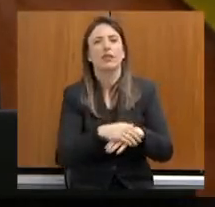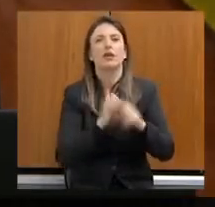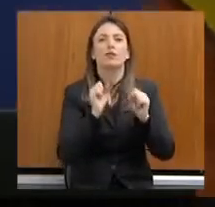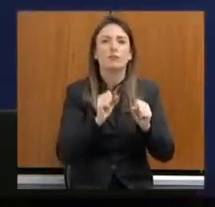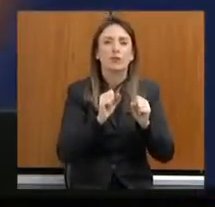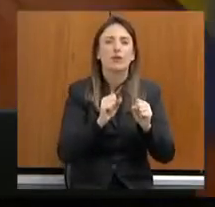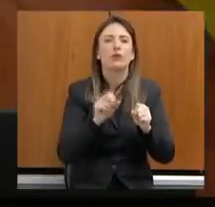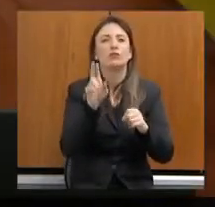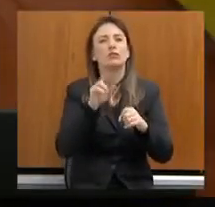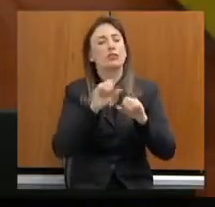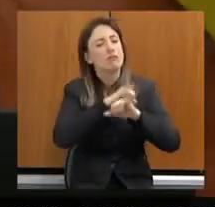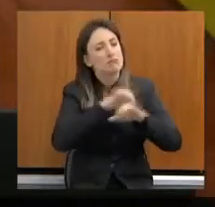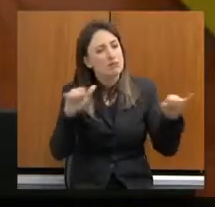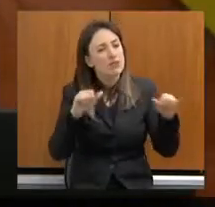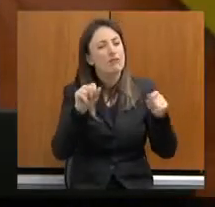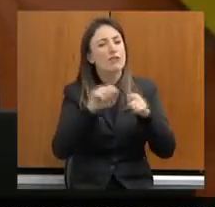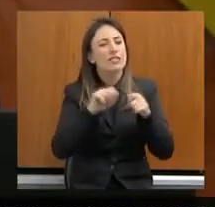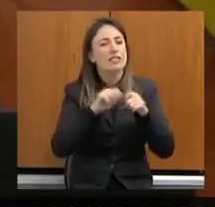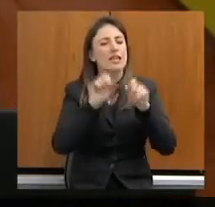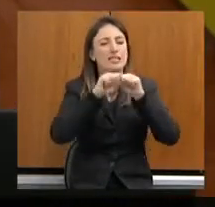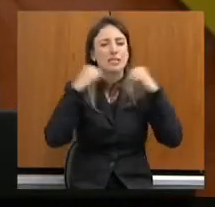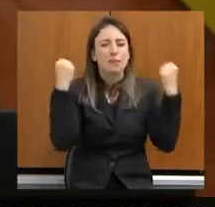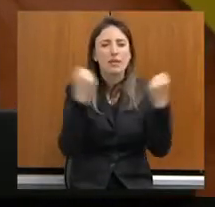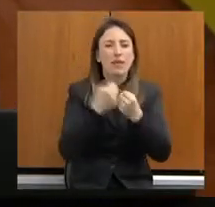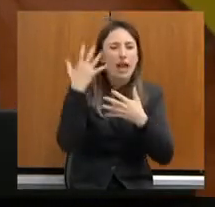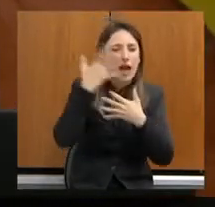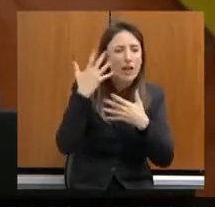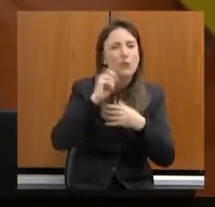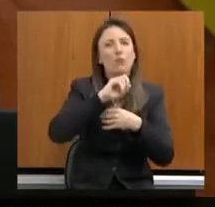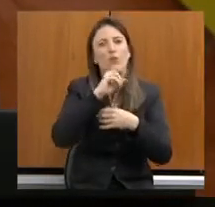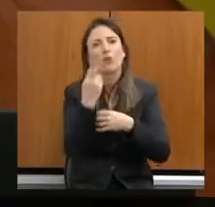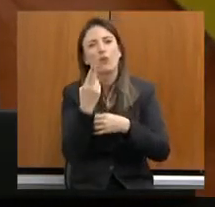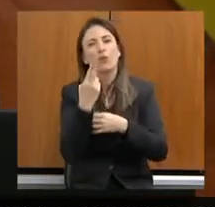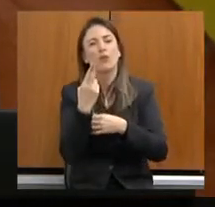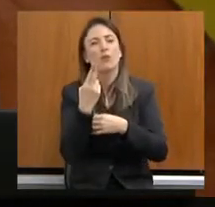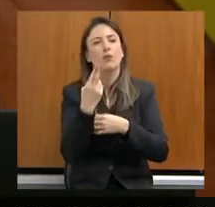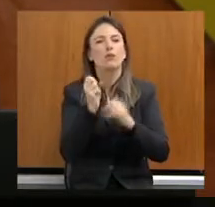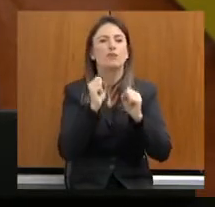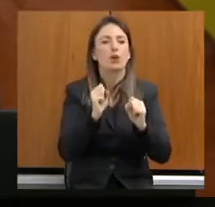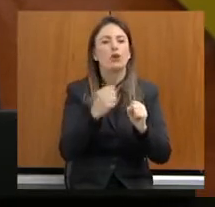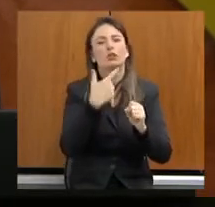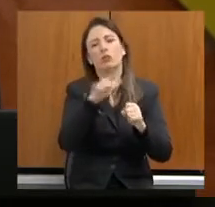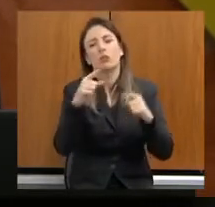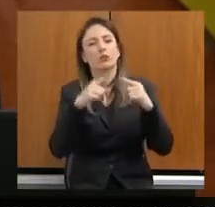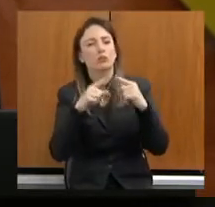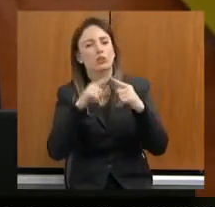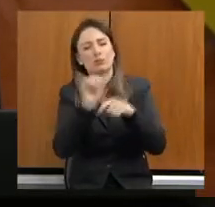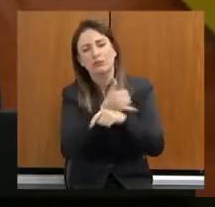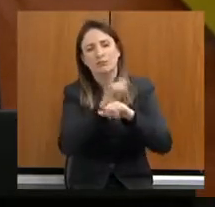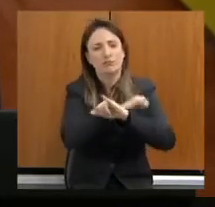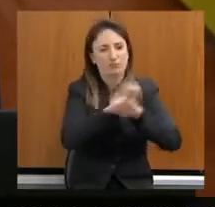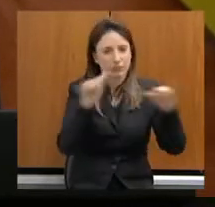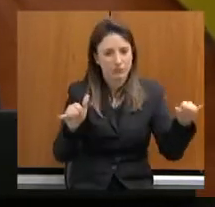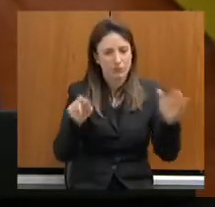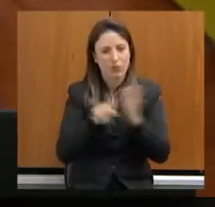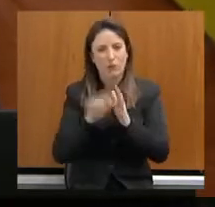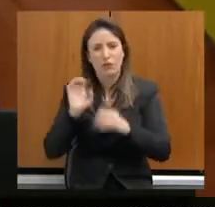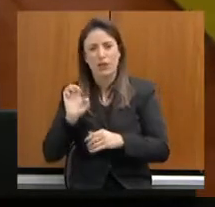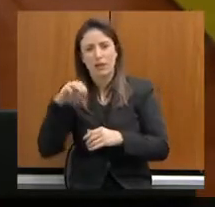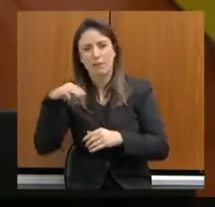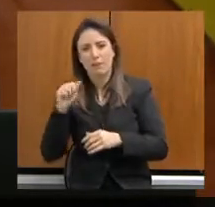ou diretamente por meio de meio-dia extensionistas da Emater o